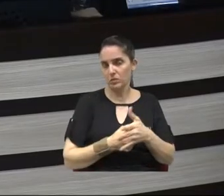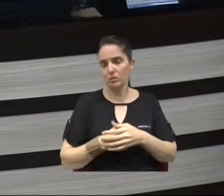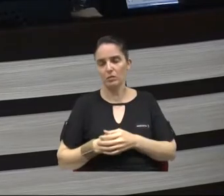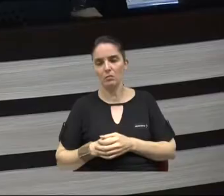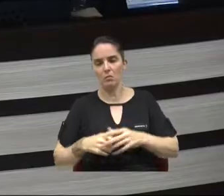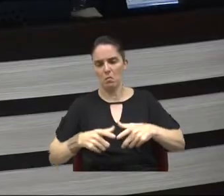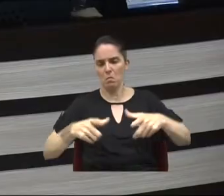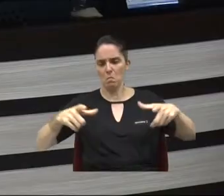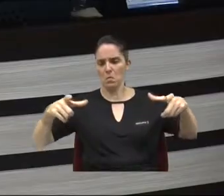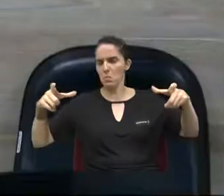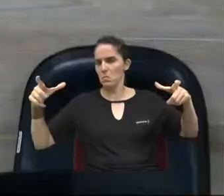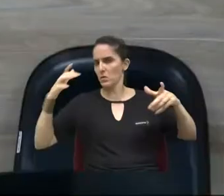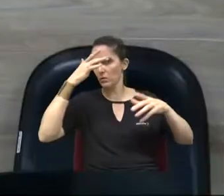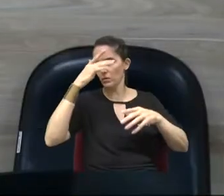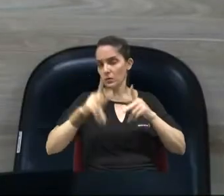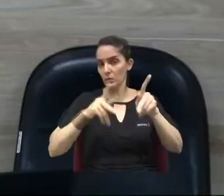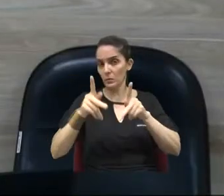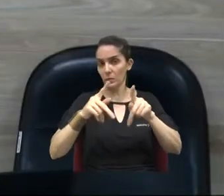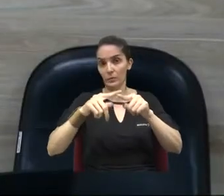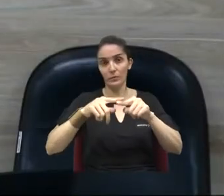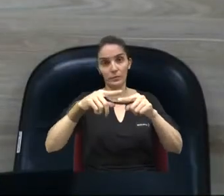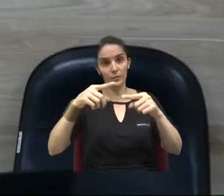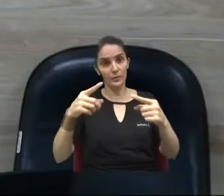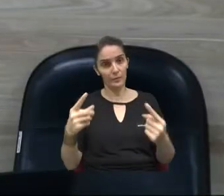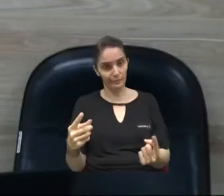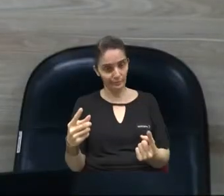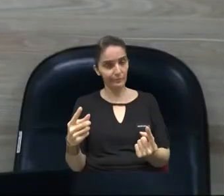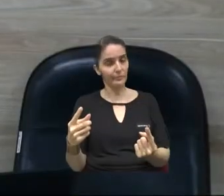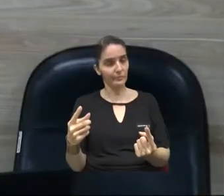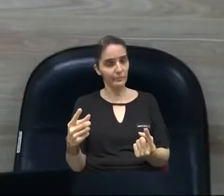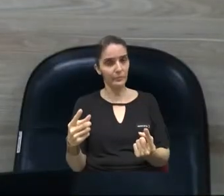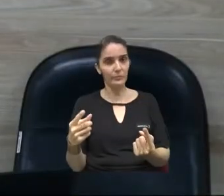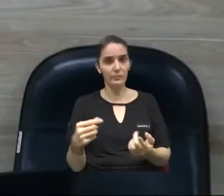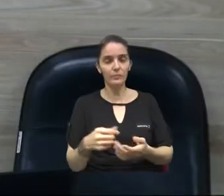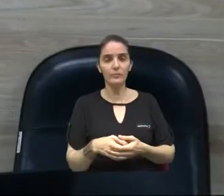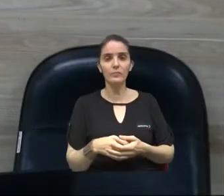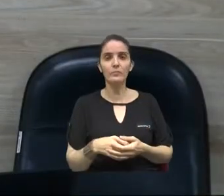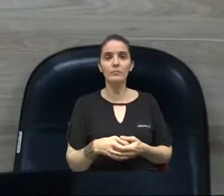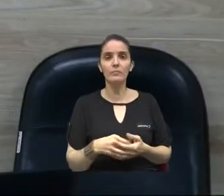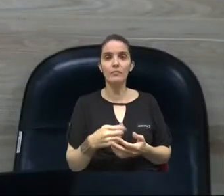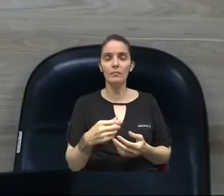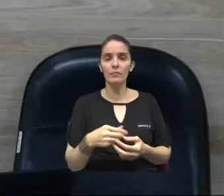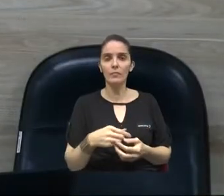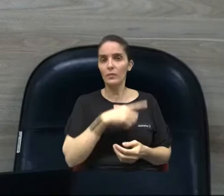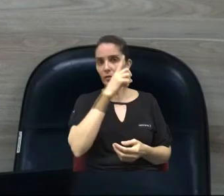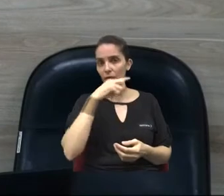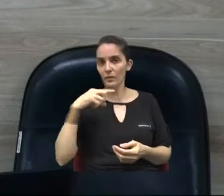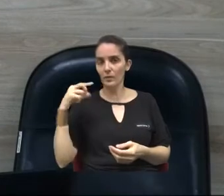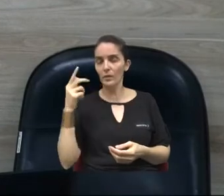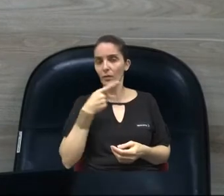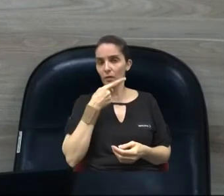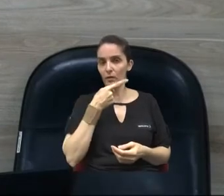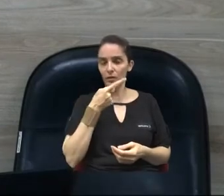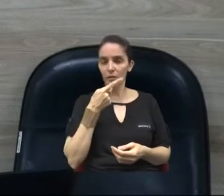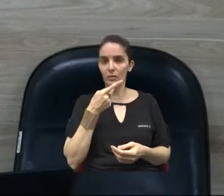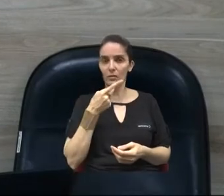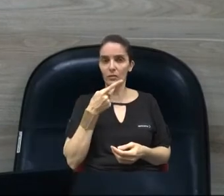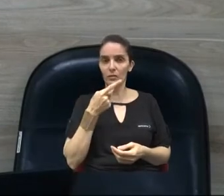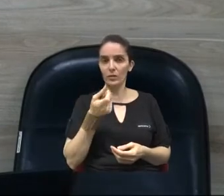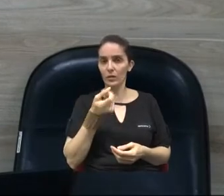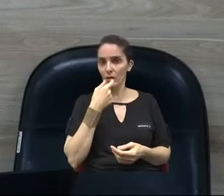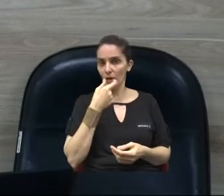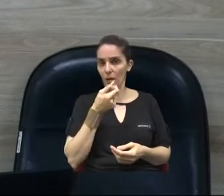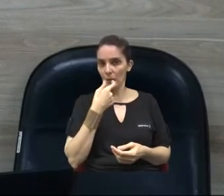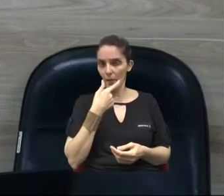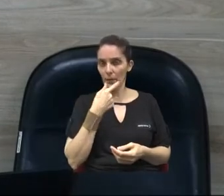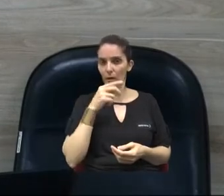grande maioria da população, mas, como bem disse, citou, o uso do